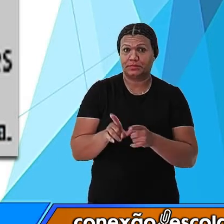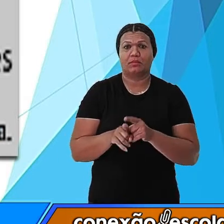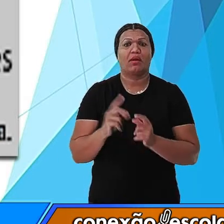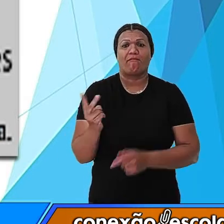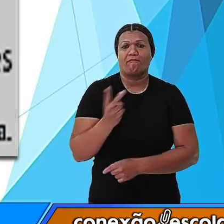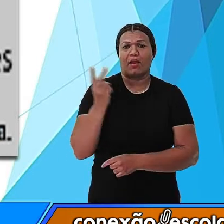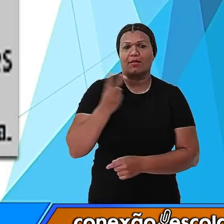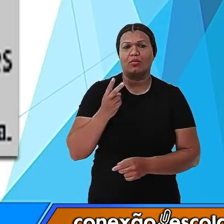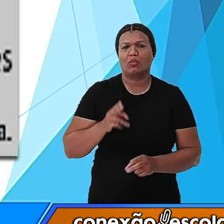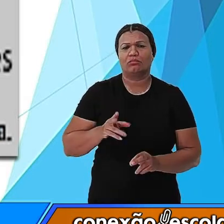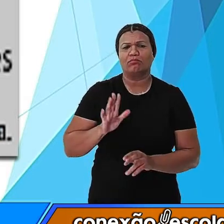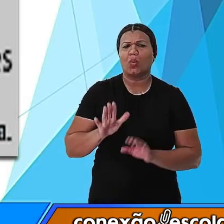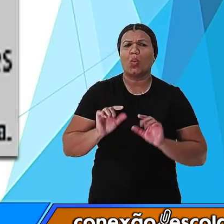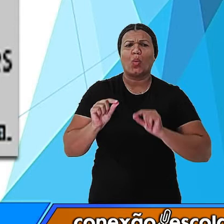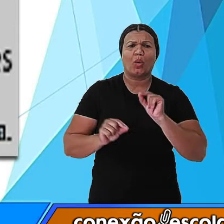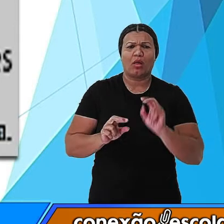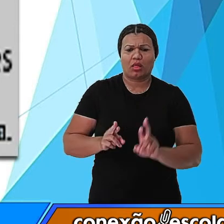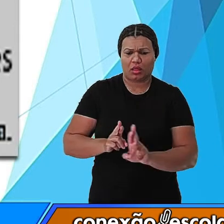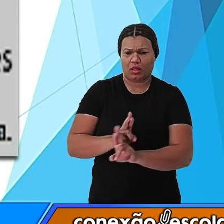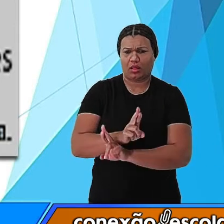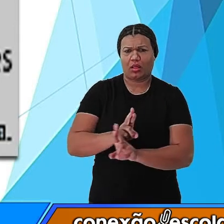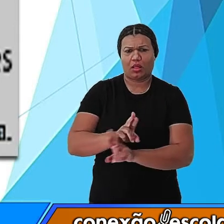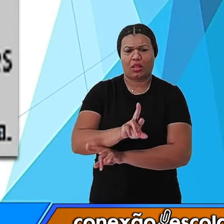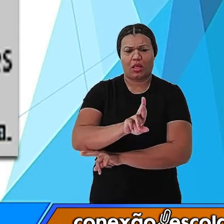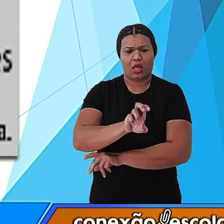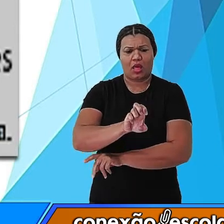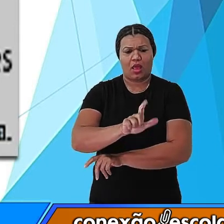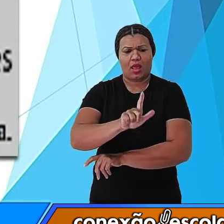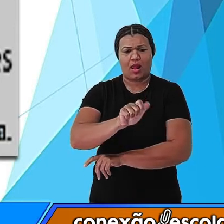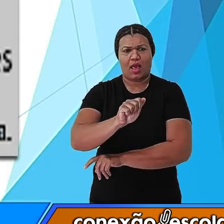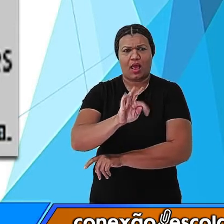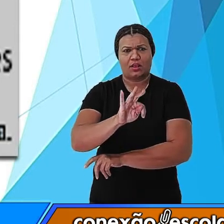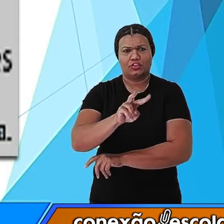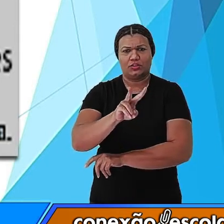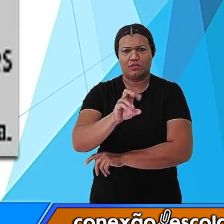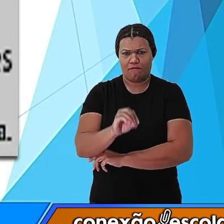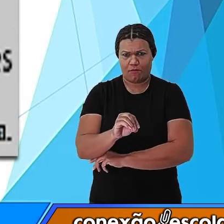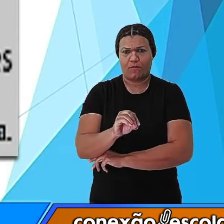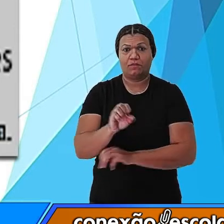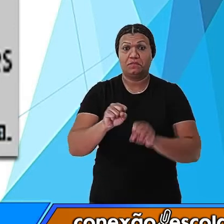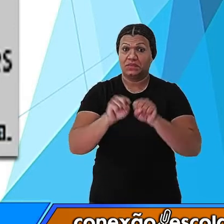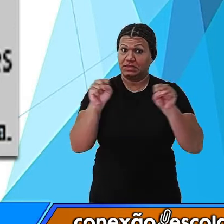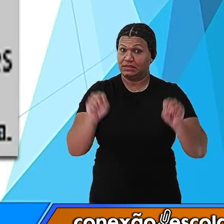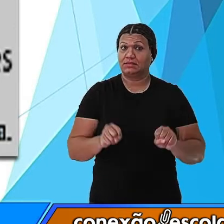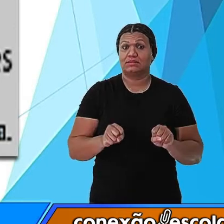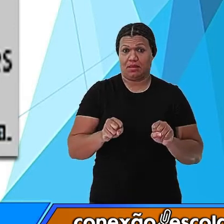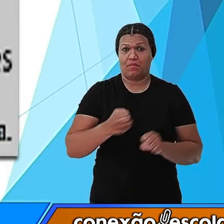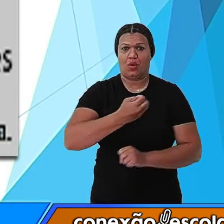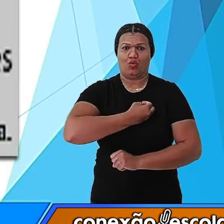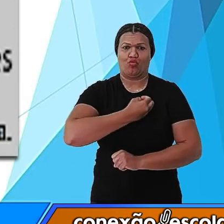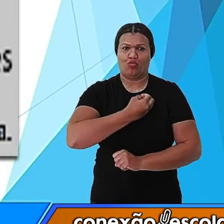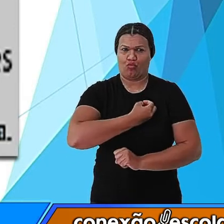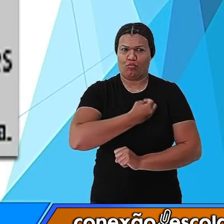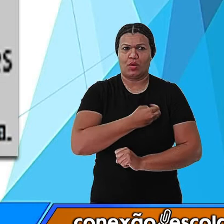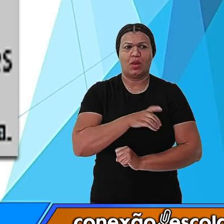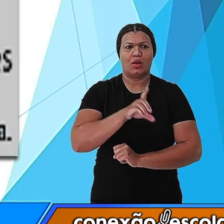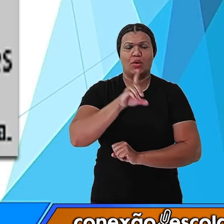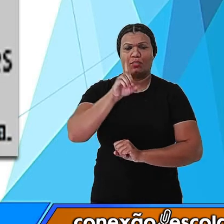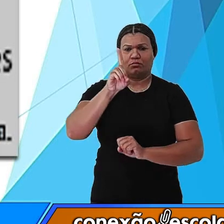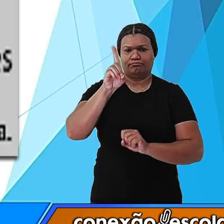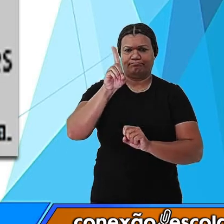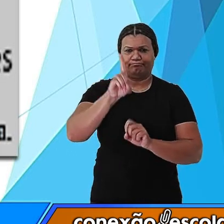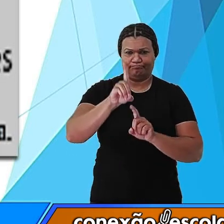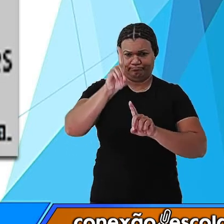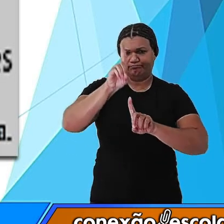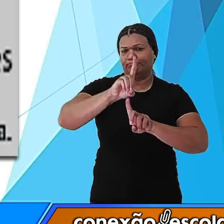relativo no sistema de numeração decimal. O que isso significa?